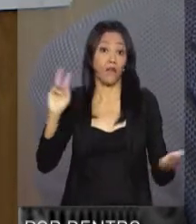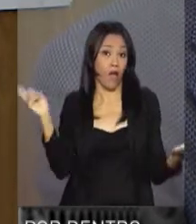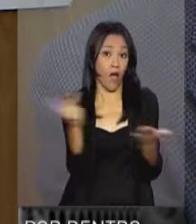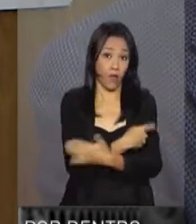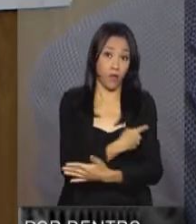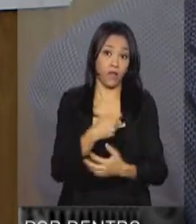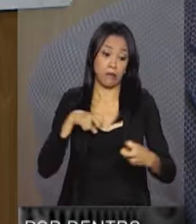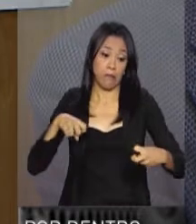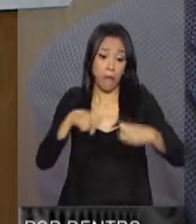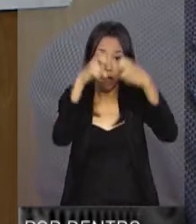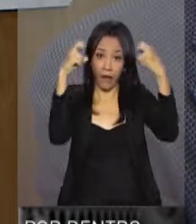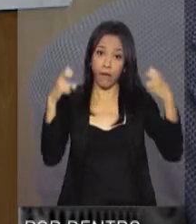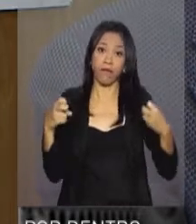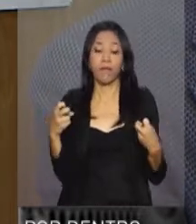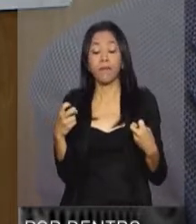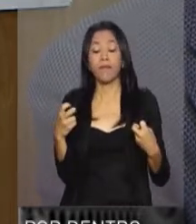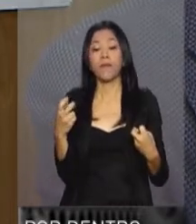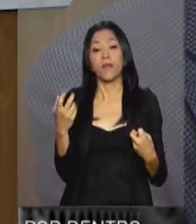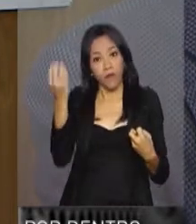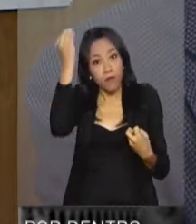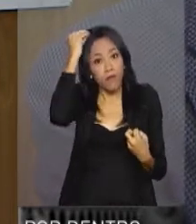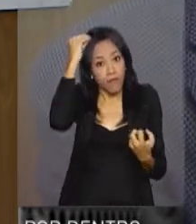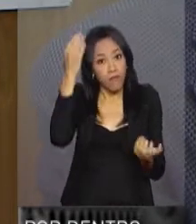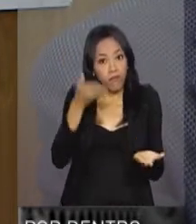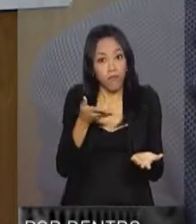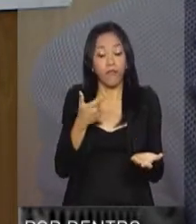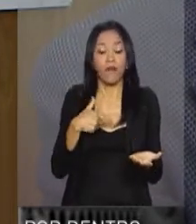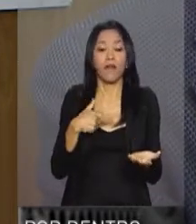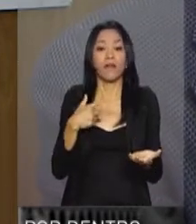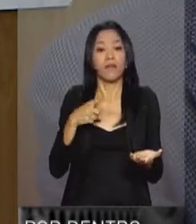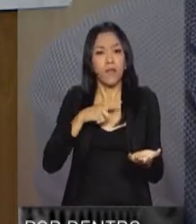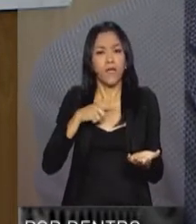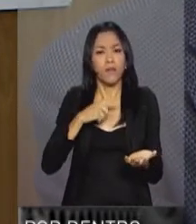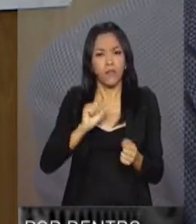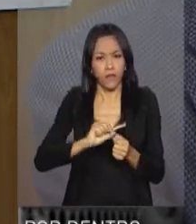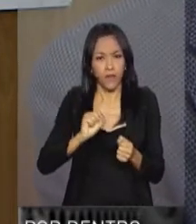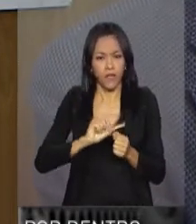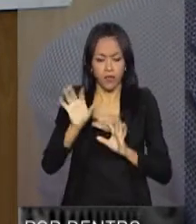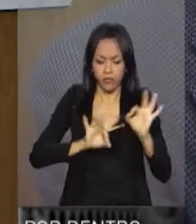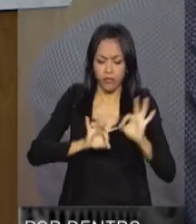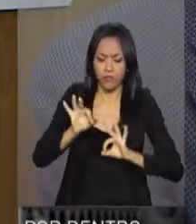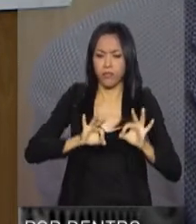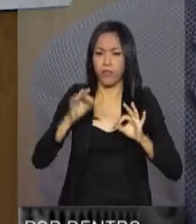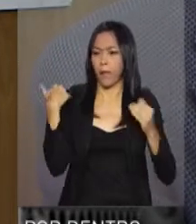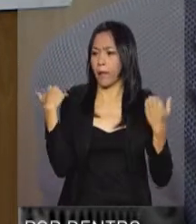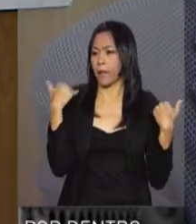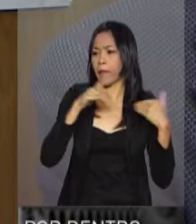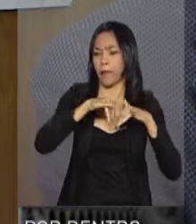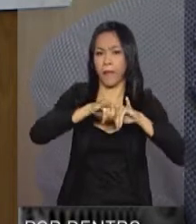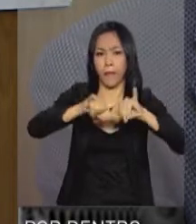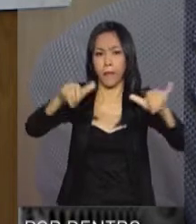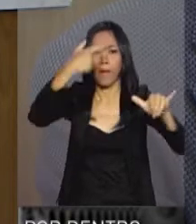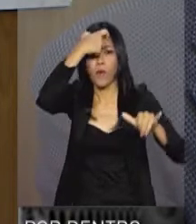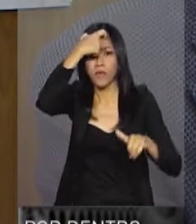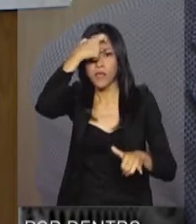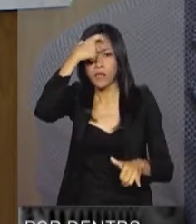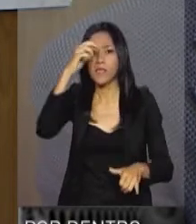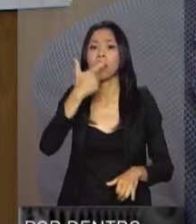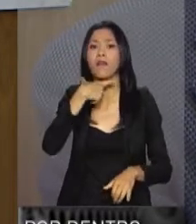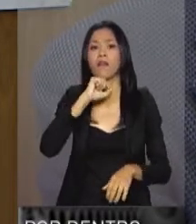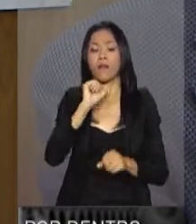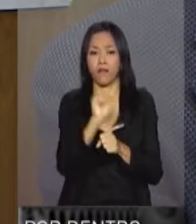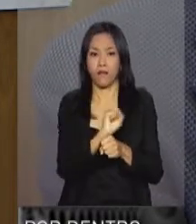criado programas operações para concientizar os que dirigem que conduzem esses veículos pelo trânsito e essa lei